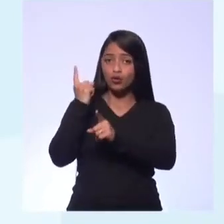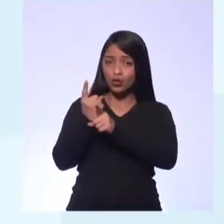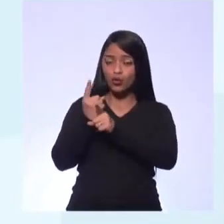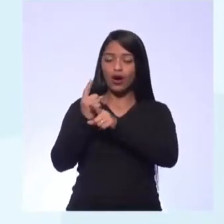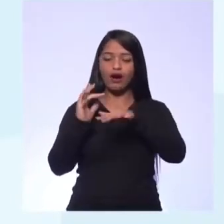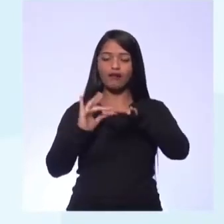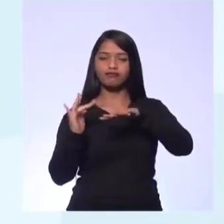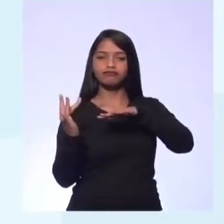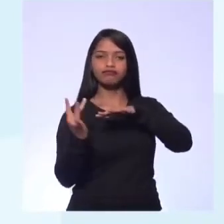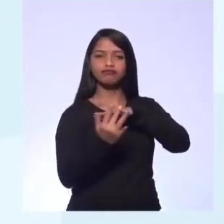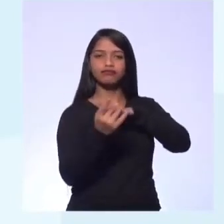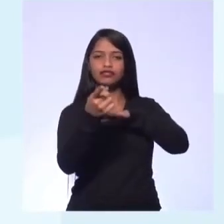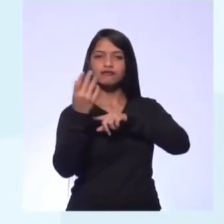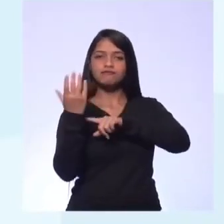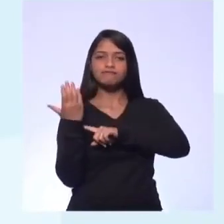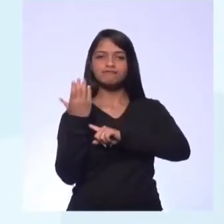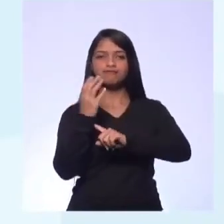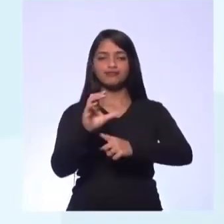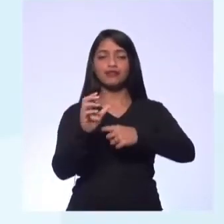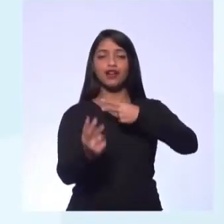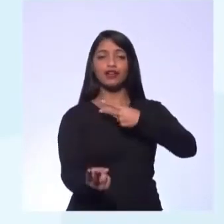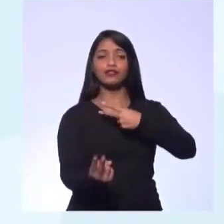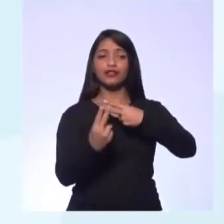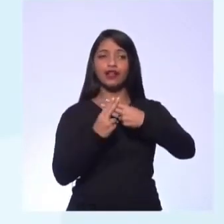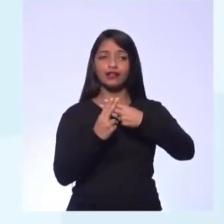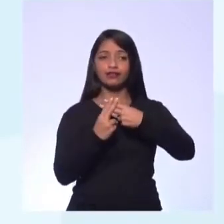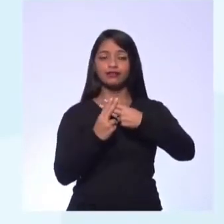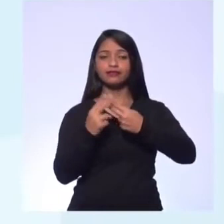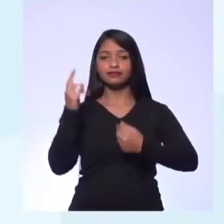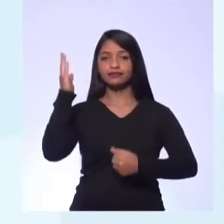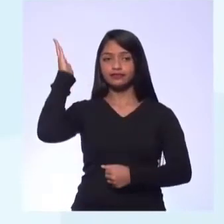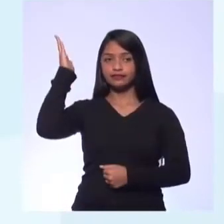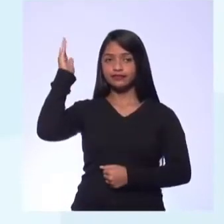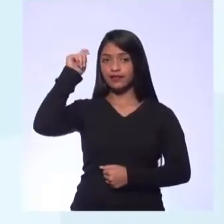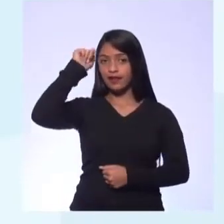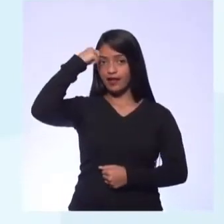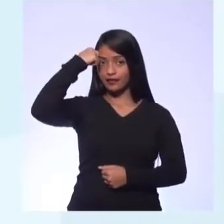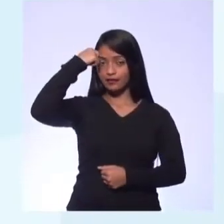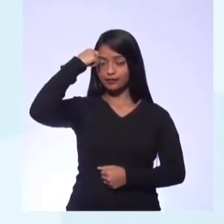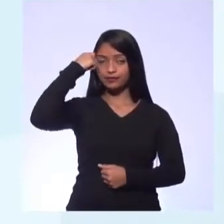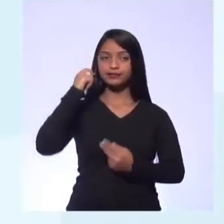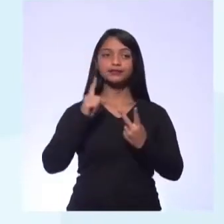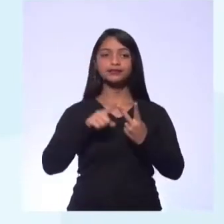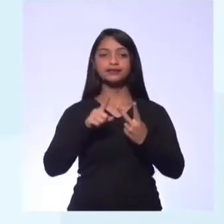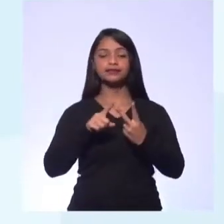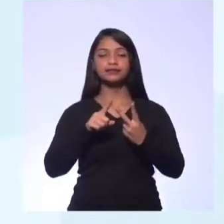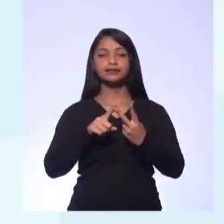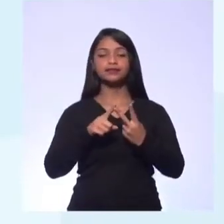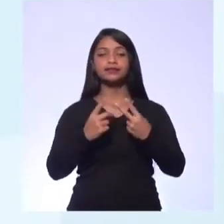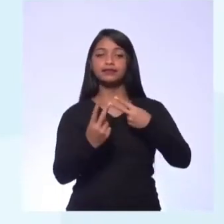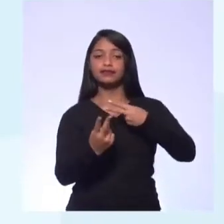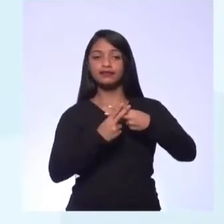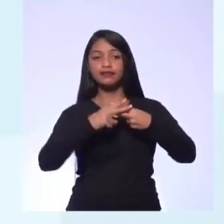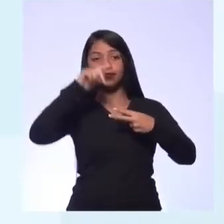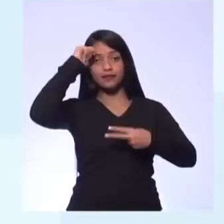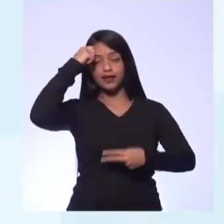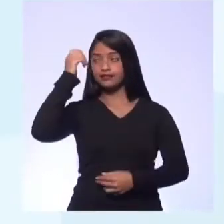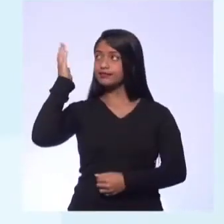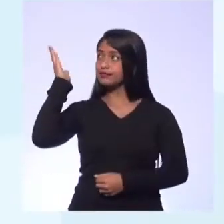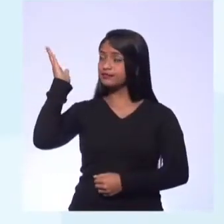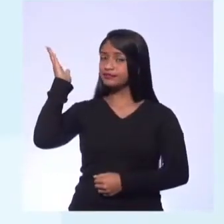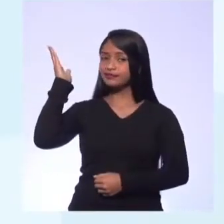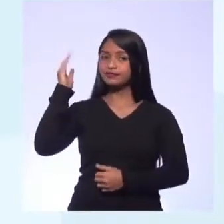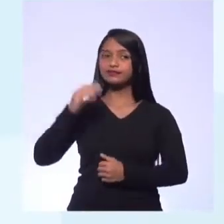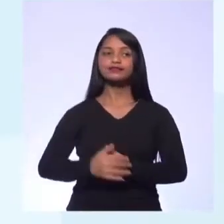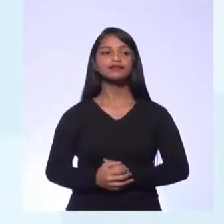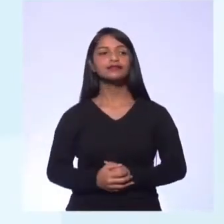Usando under the tag. Usando a hashtag EnglishCMSP. Inglês no Centro de Mídias. Ou EnglishCMSP. Where is